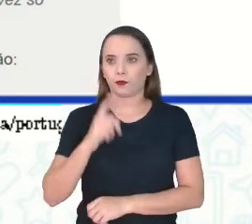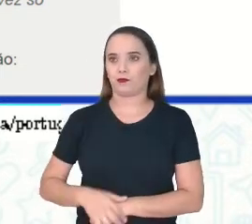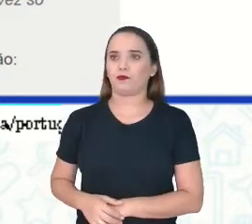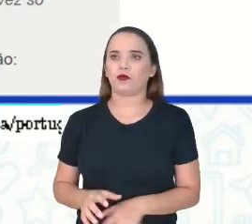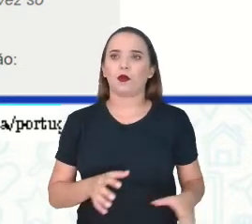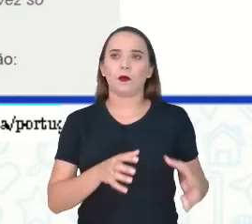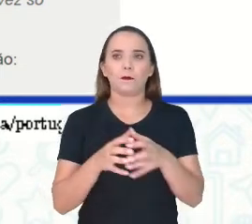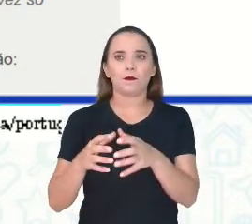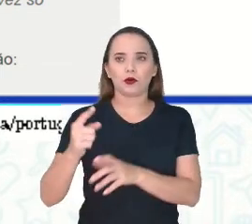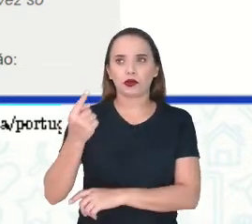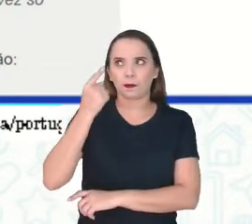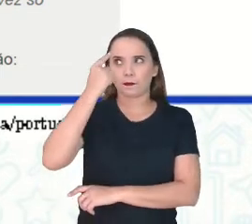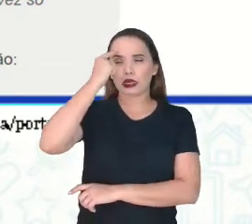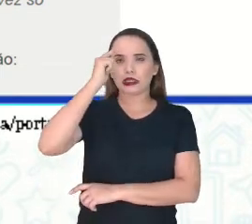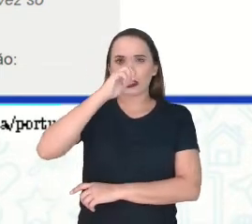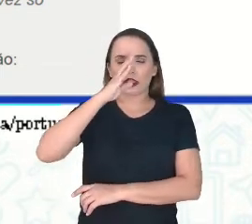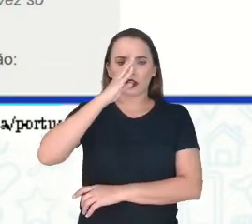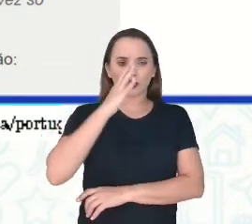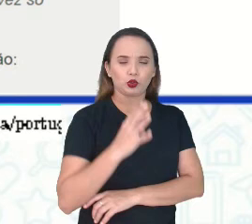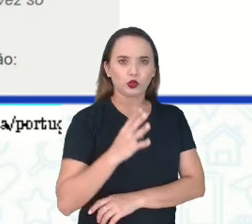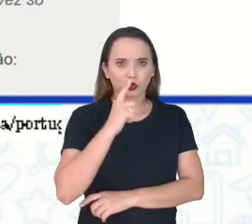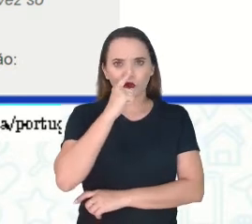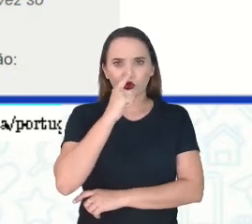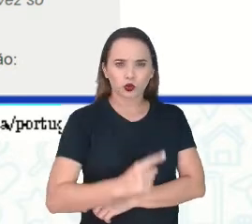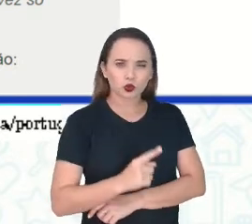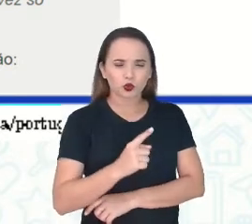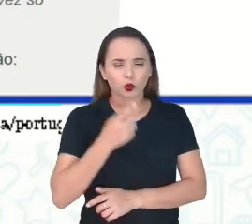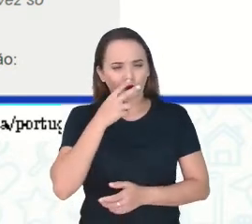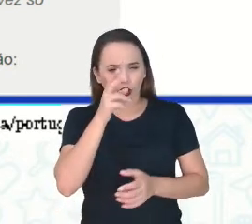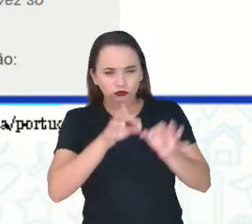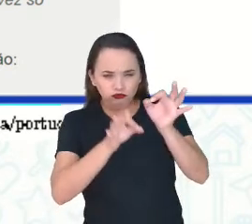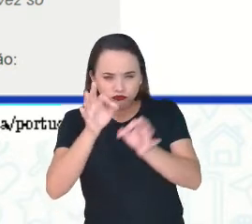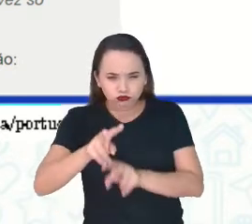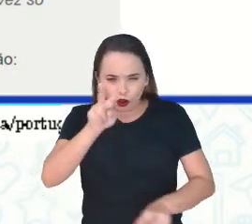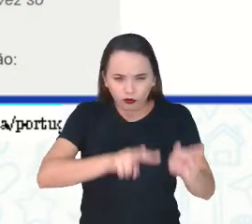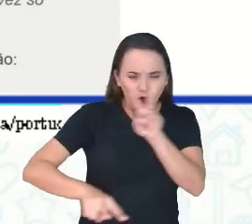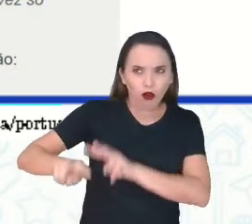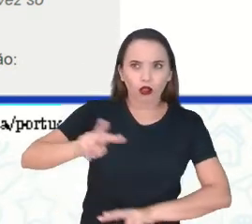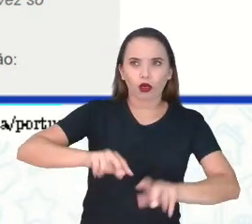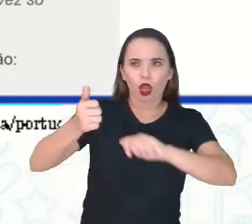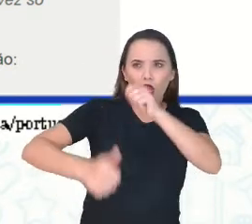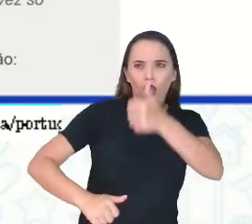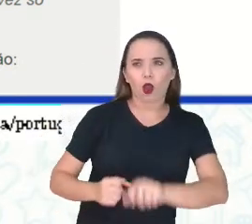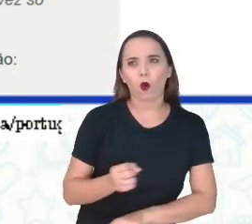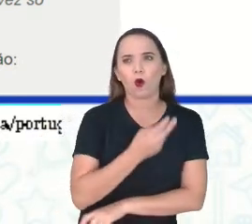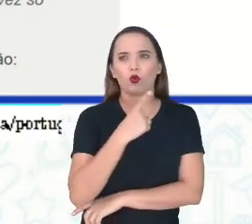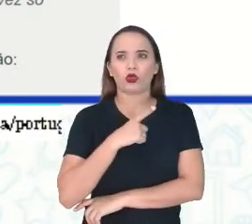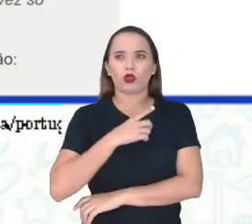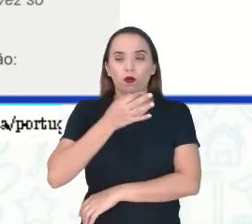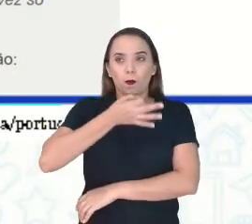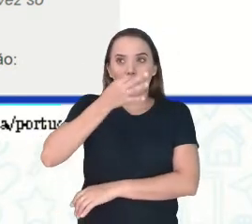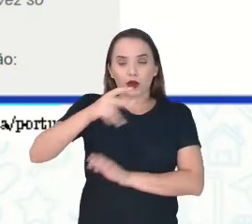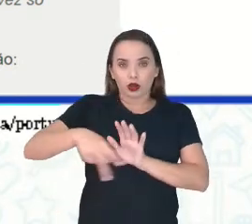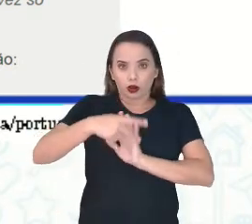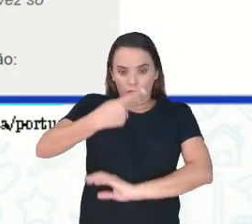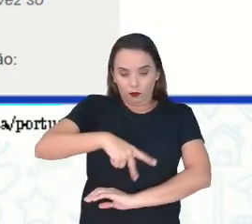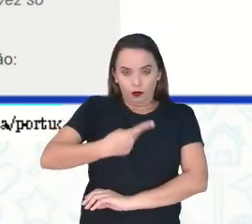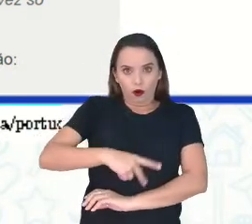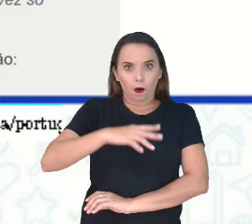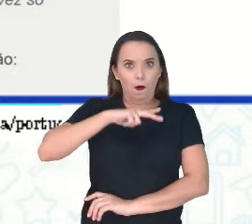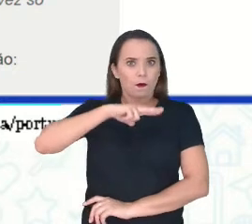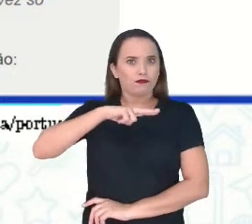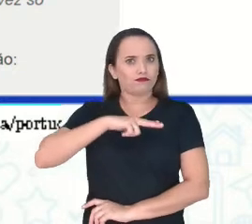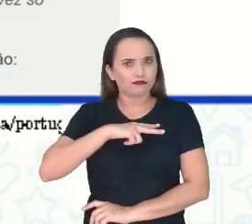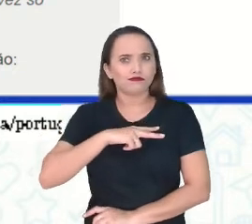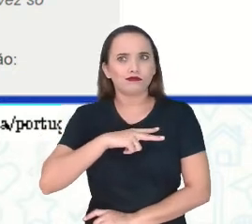julgar, de ver, ponto de vista ou posição tomada sobre assunto em particular, teoria e tese. Por